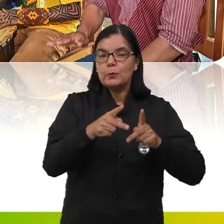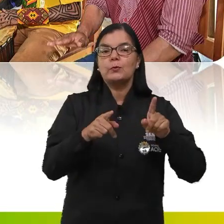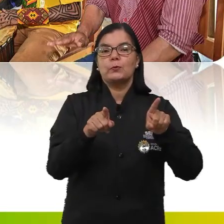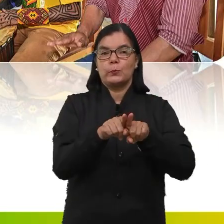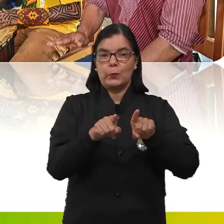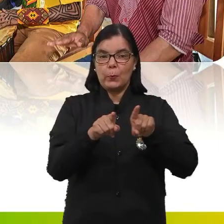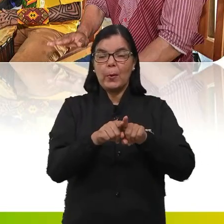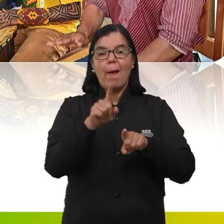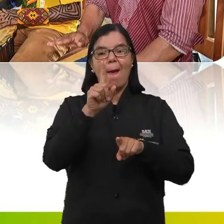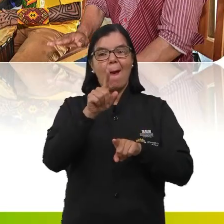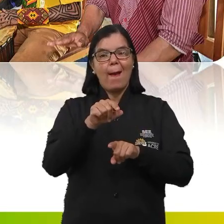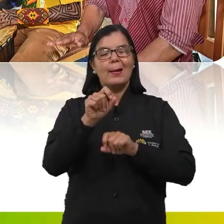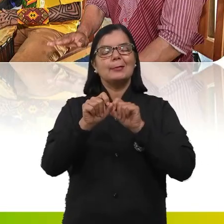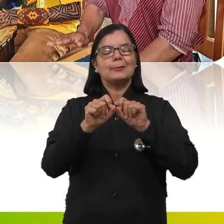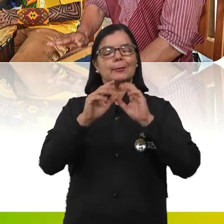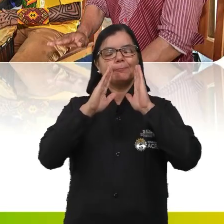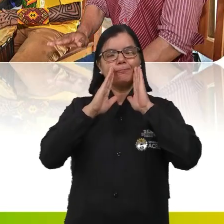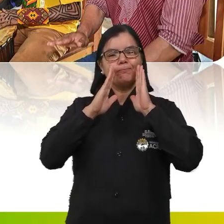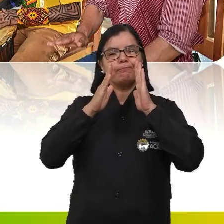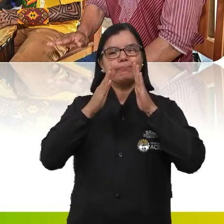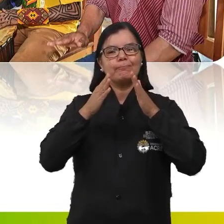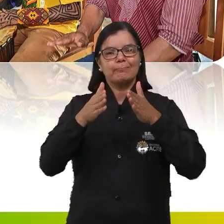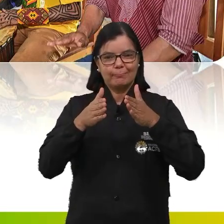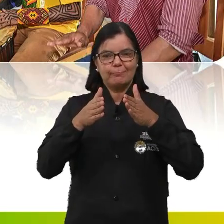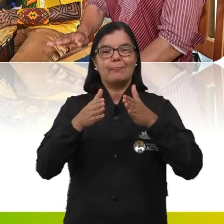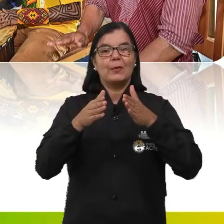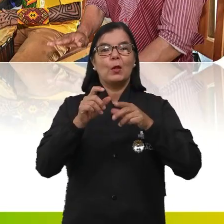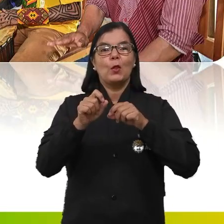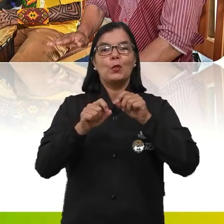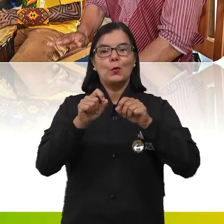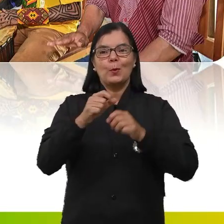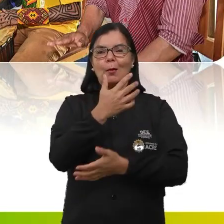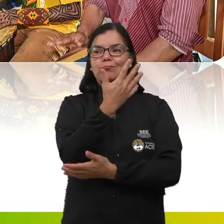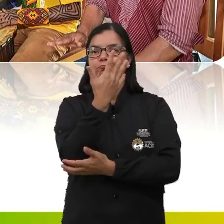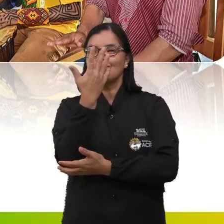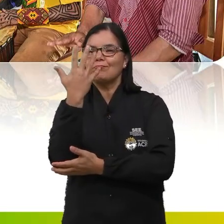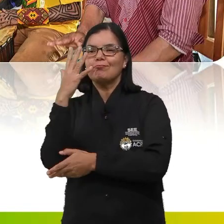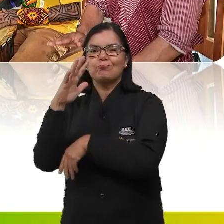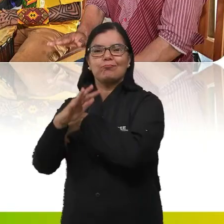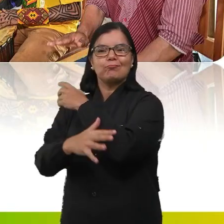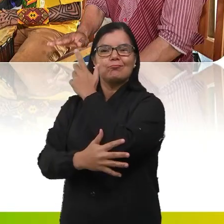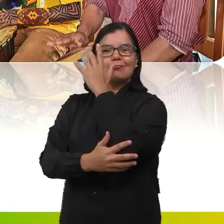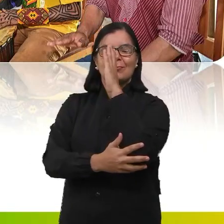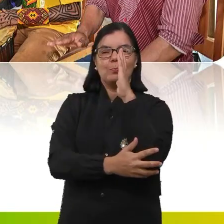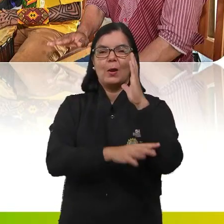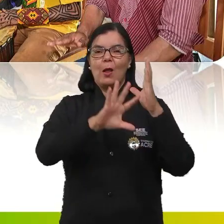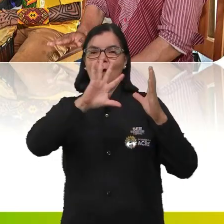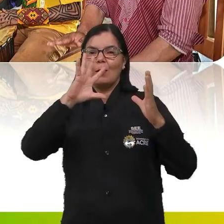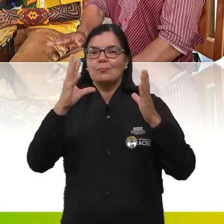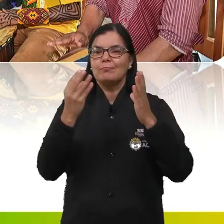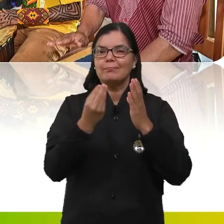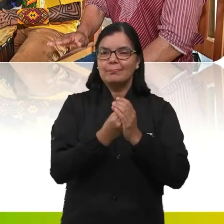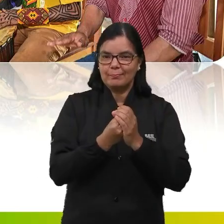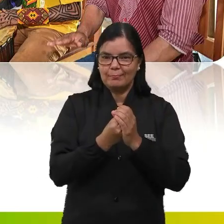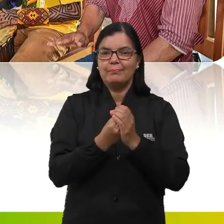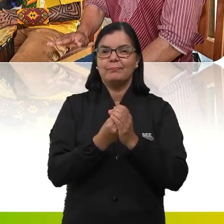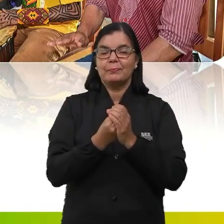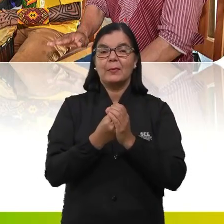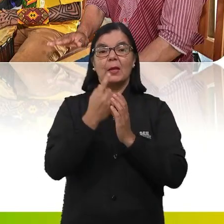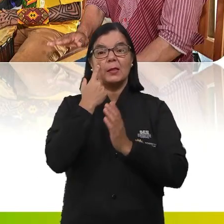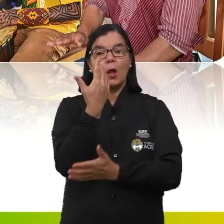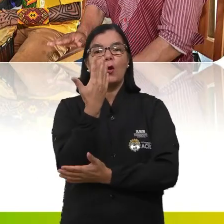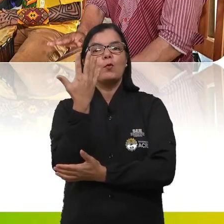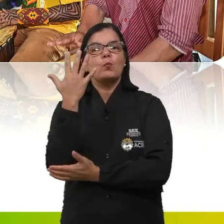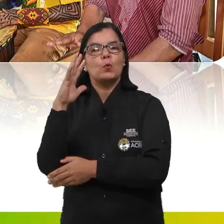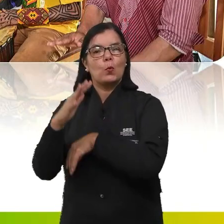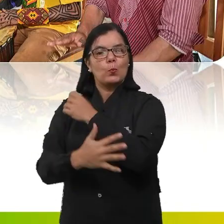Runicuim, ela está muito focada na questão da floresta amazônica. Então, essa floresta, ela